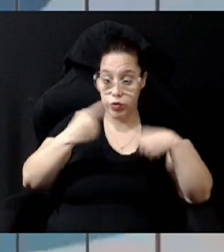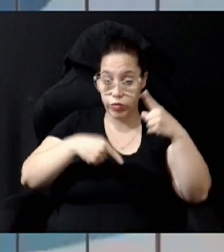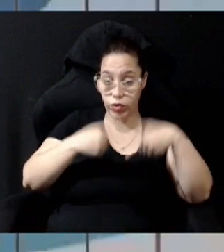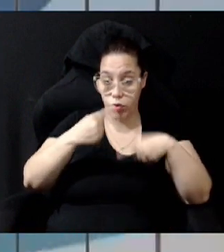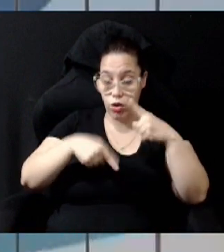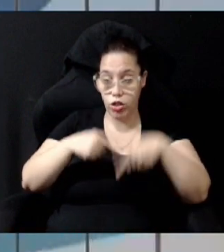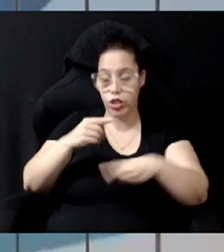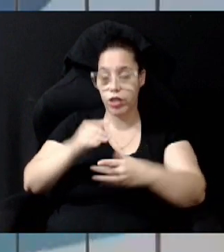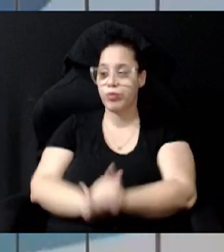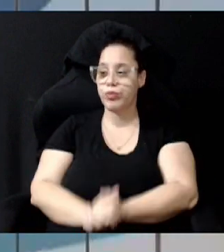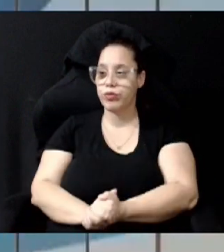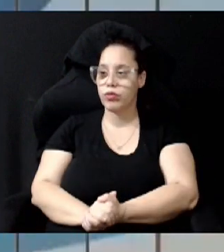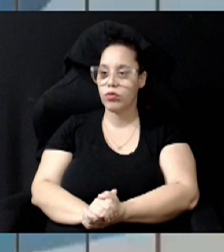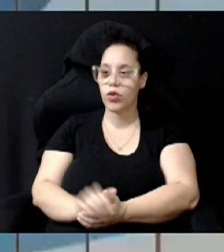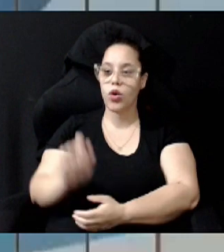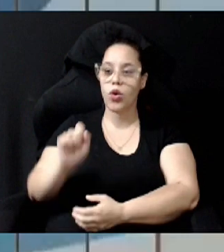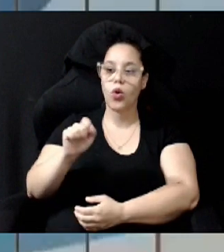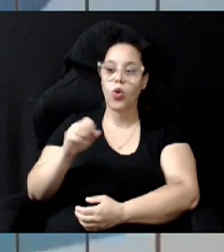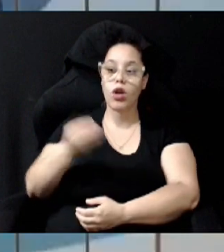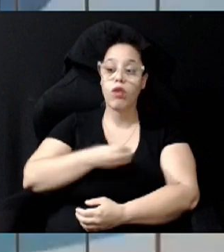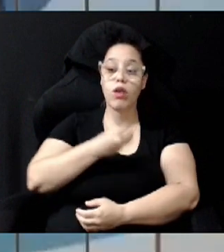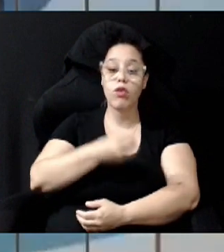o que nós vivemos hoje é a